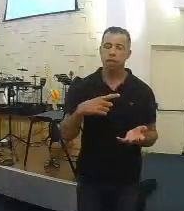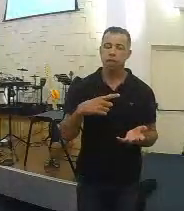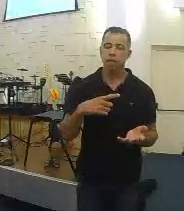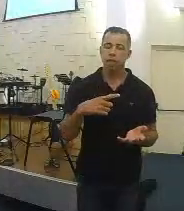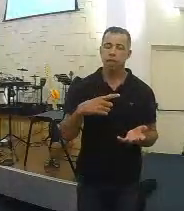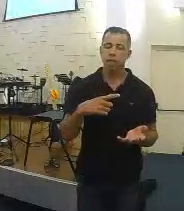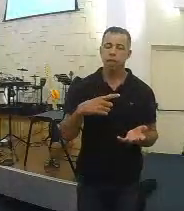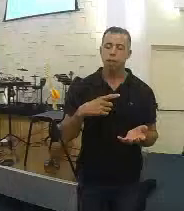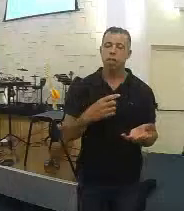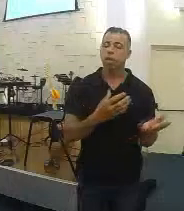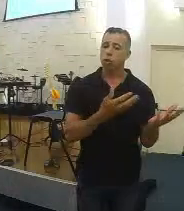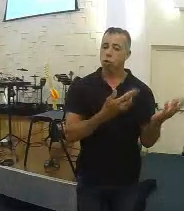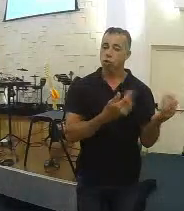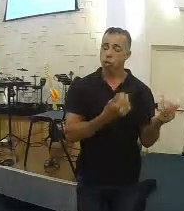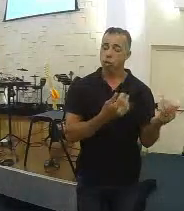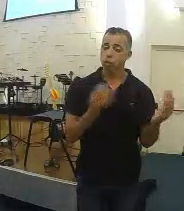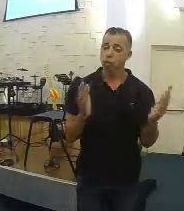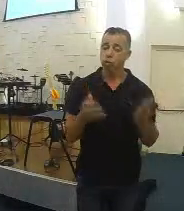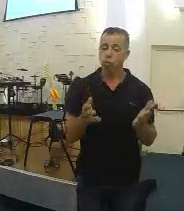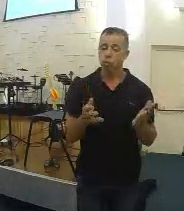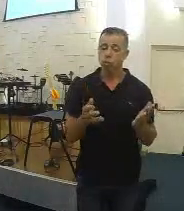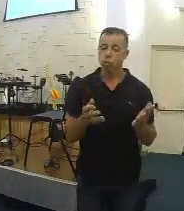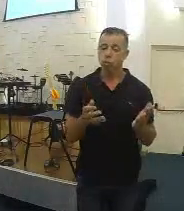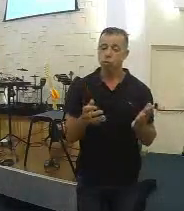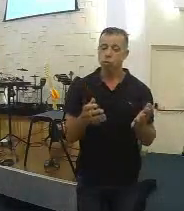juventude. E que mundo?